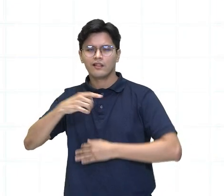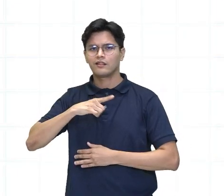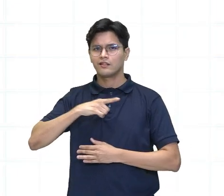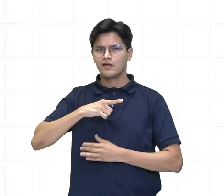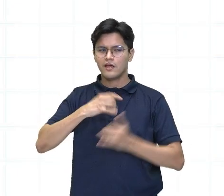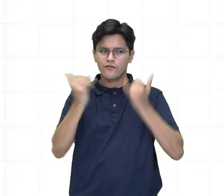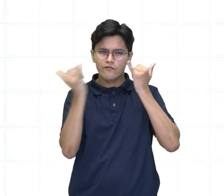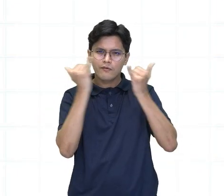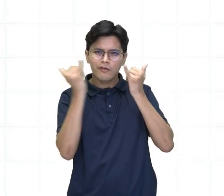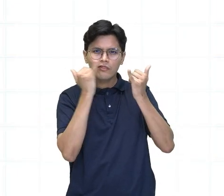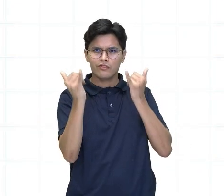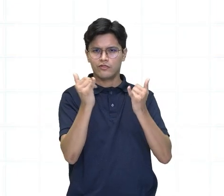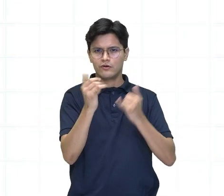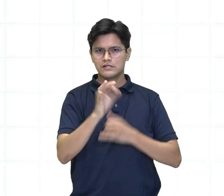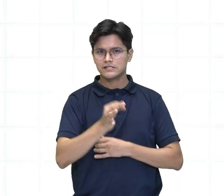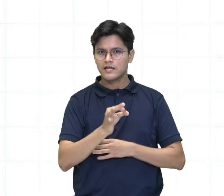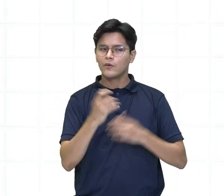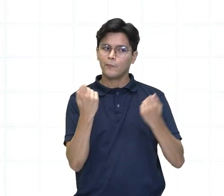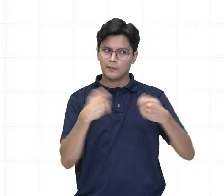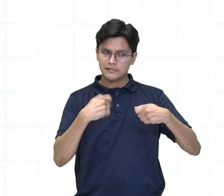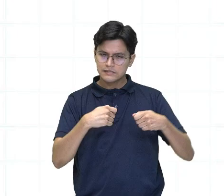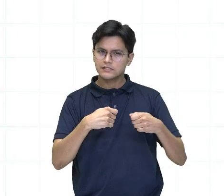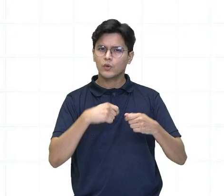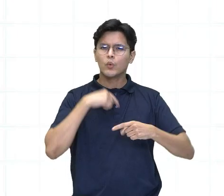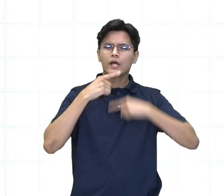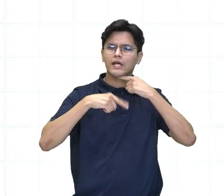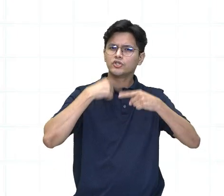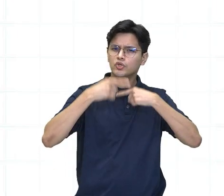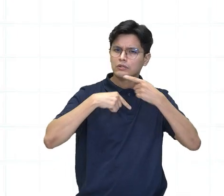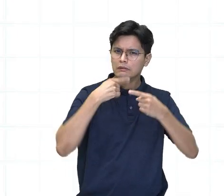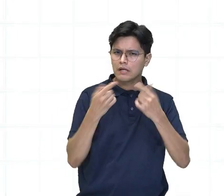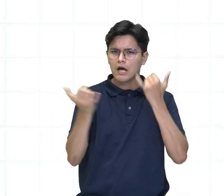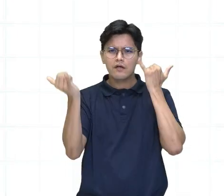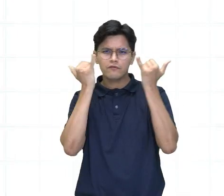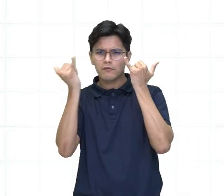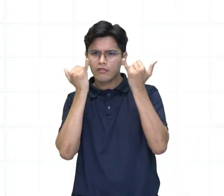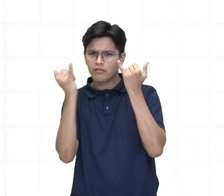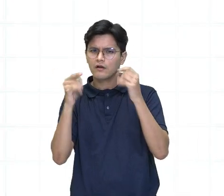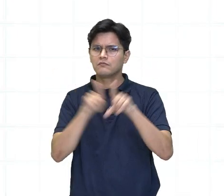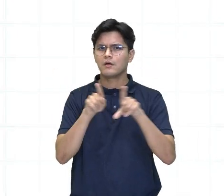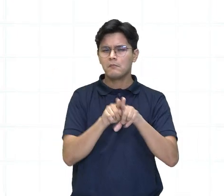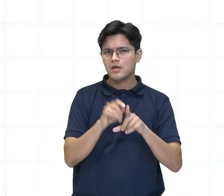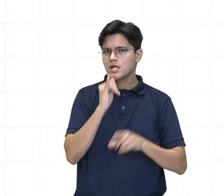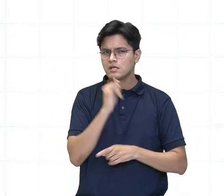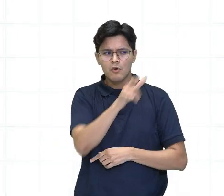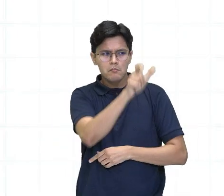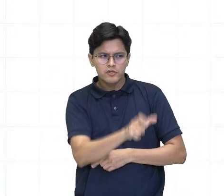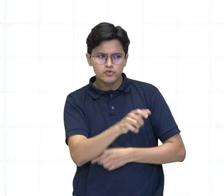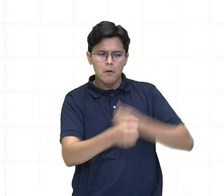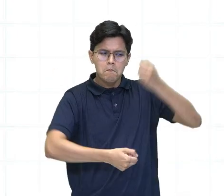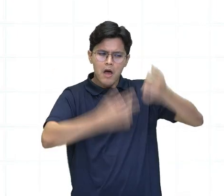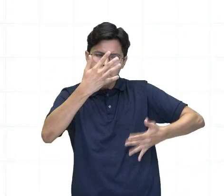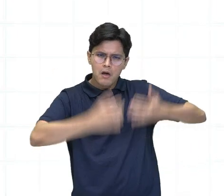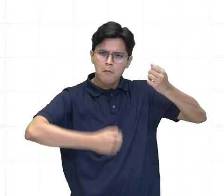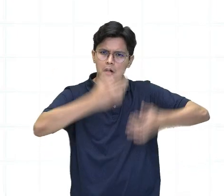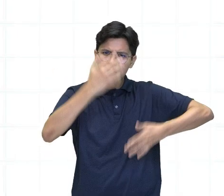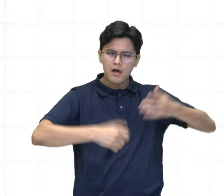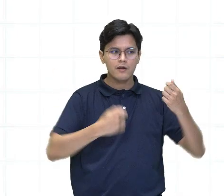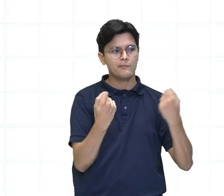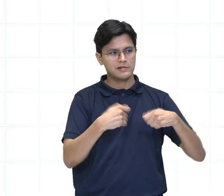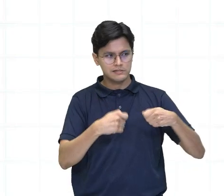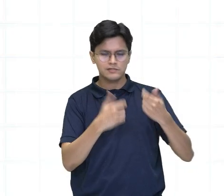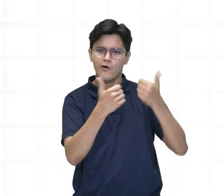disponíveis, mas nós precisamos questionar nessas informações os argumentos que são apresentados, se realmente aquilo